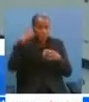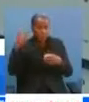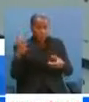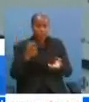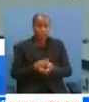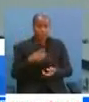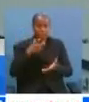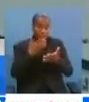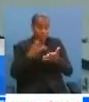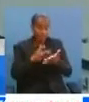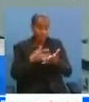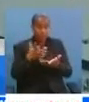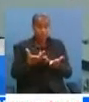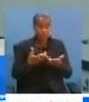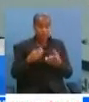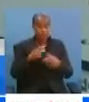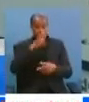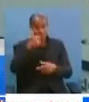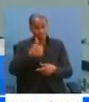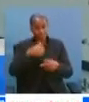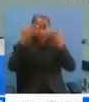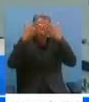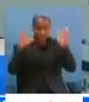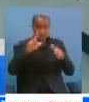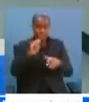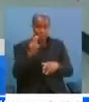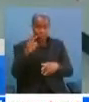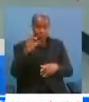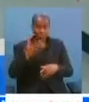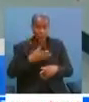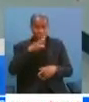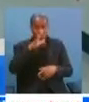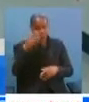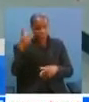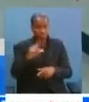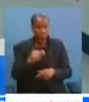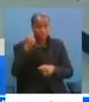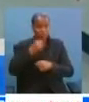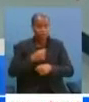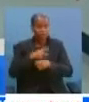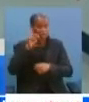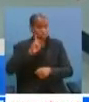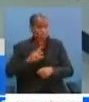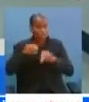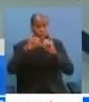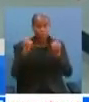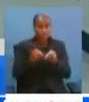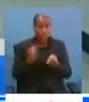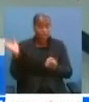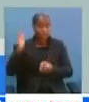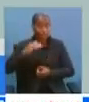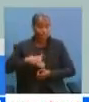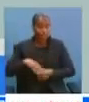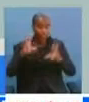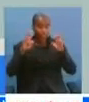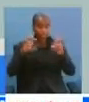seu livro O Elogio da Democracia, Eurídice Monteiro discorre ainda sobre o papel da mulher na sociedade, traz temas